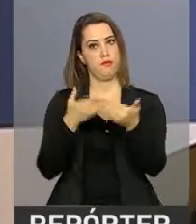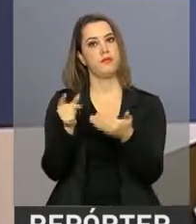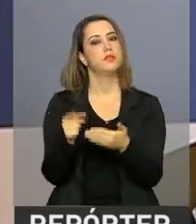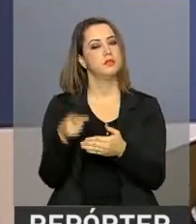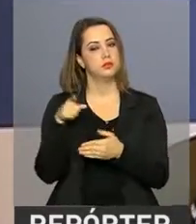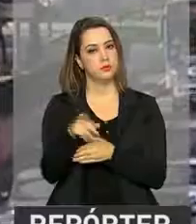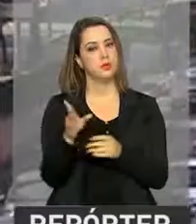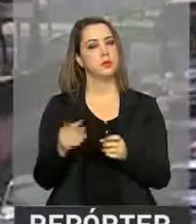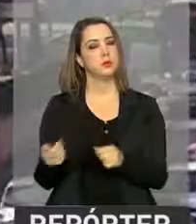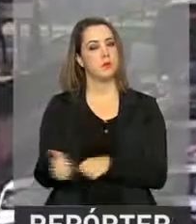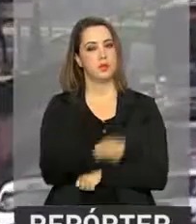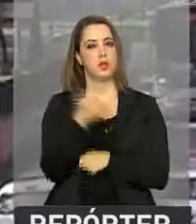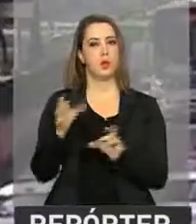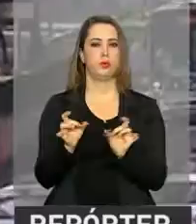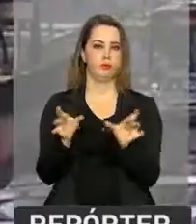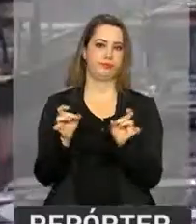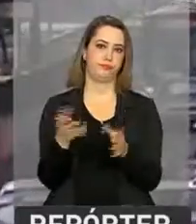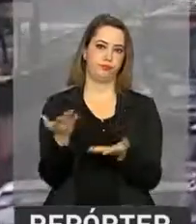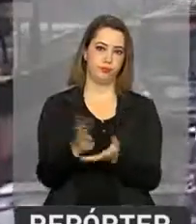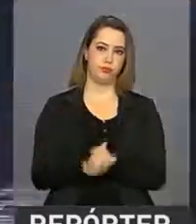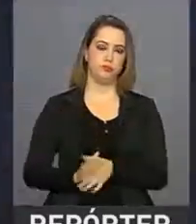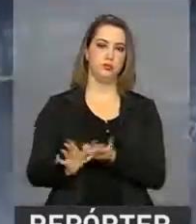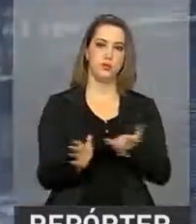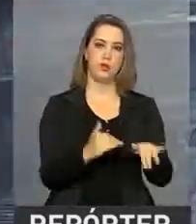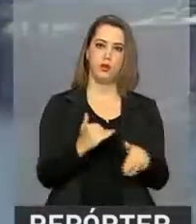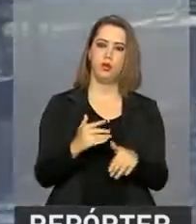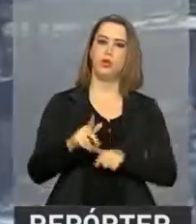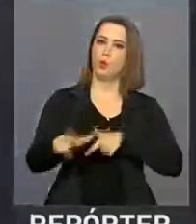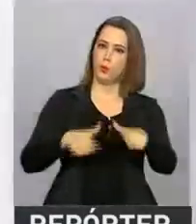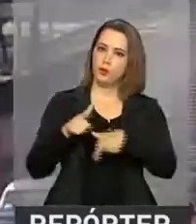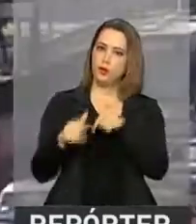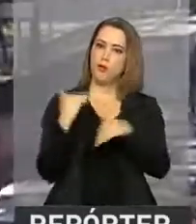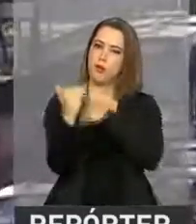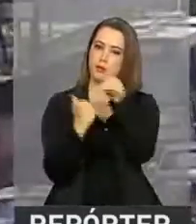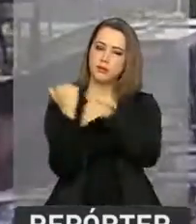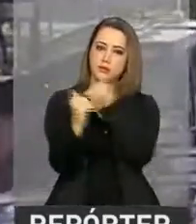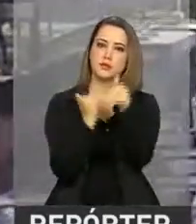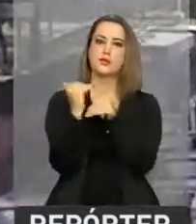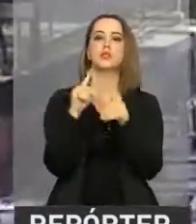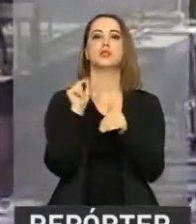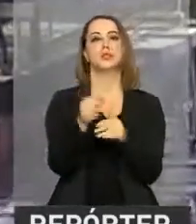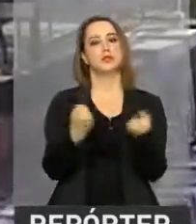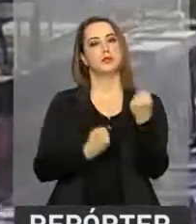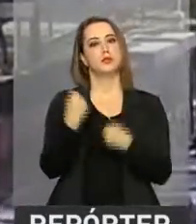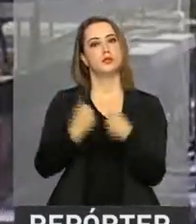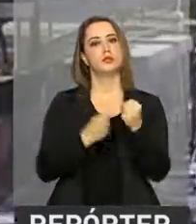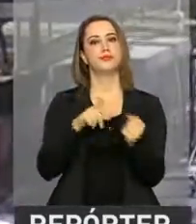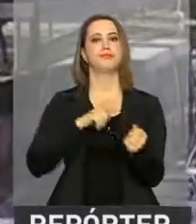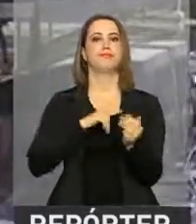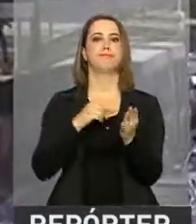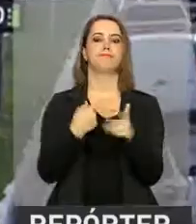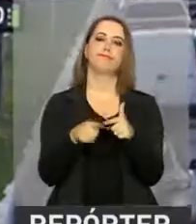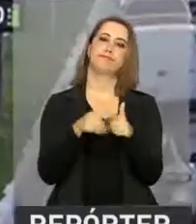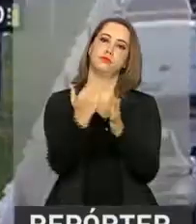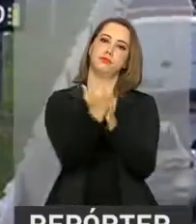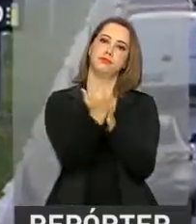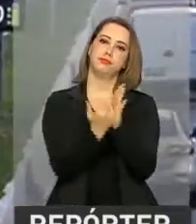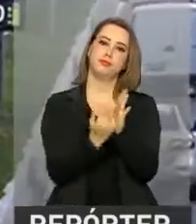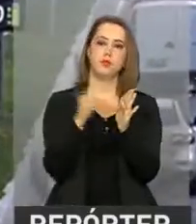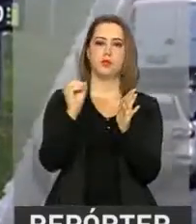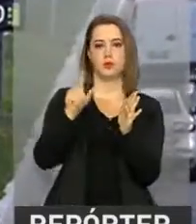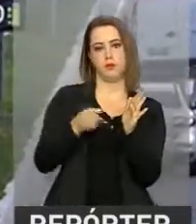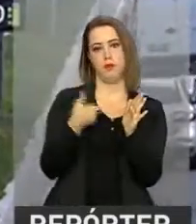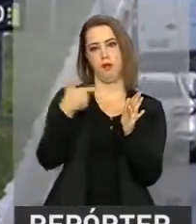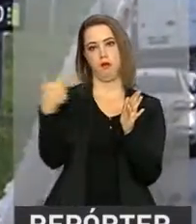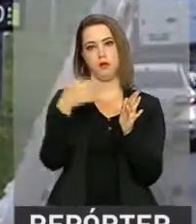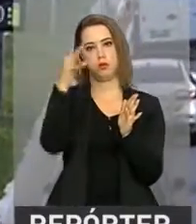mais nesses mercados quando se fala em geração de emprego o mercado automobilístico registrou queda em junho de 0,2 por cento